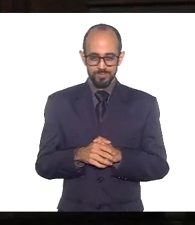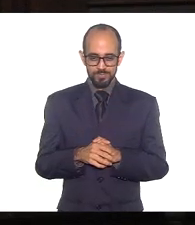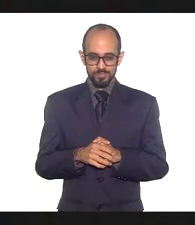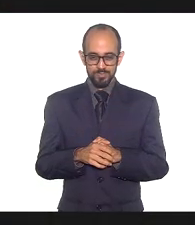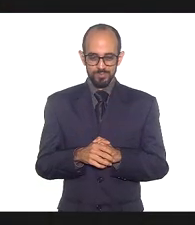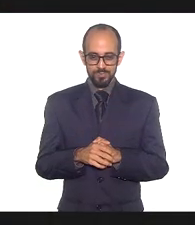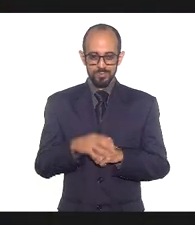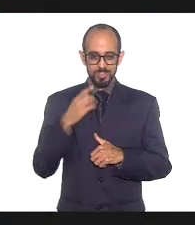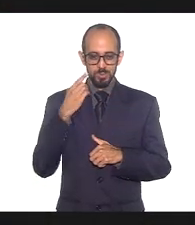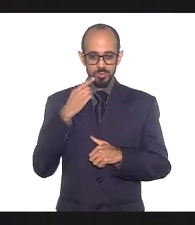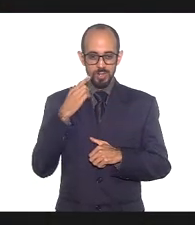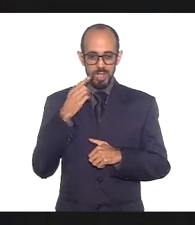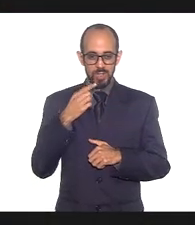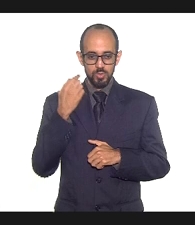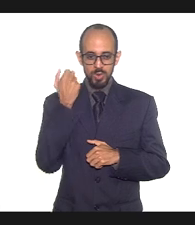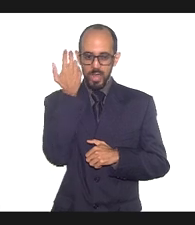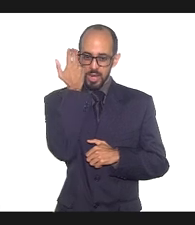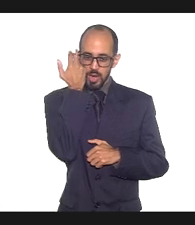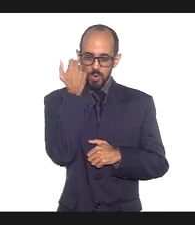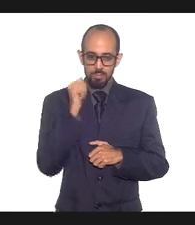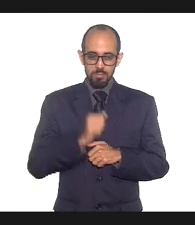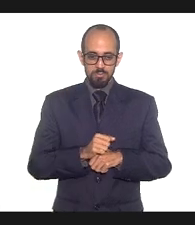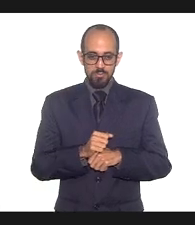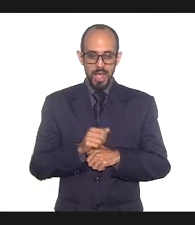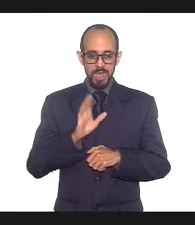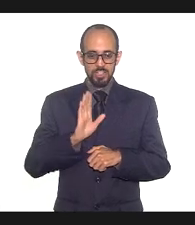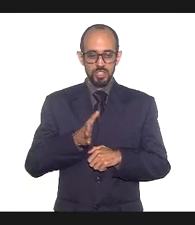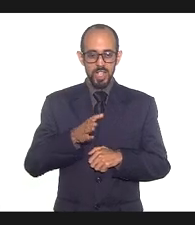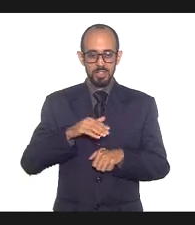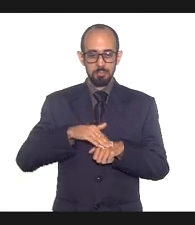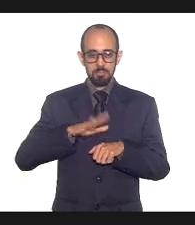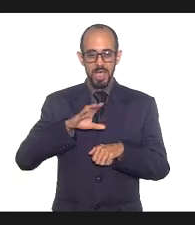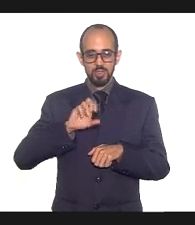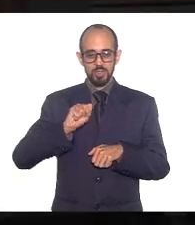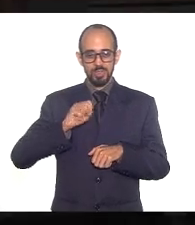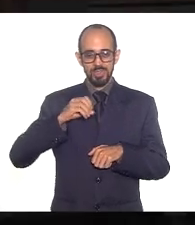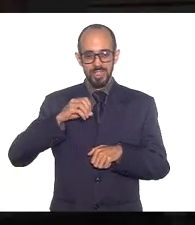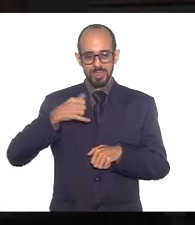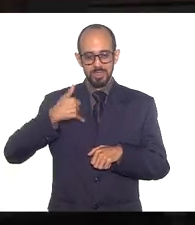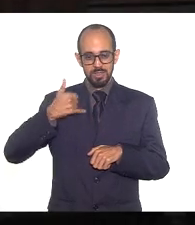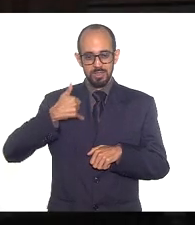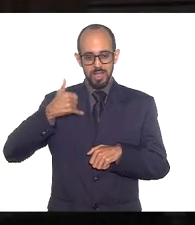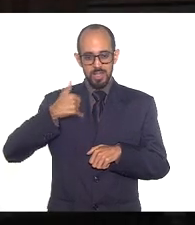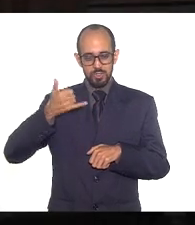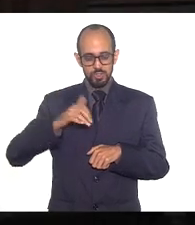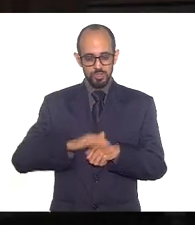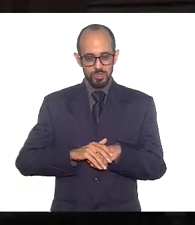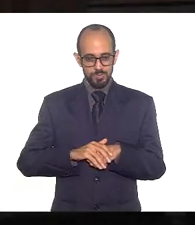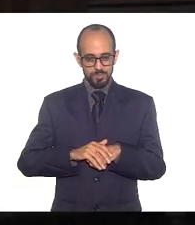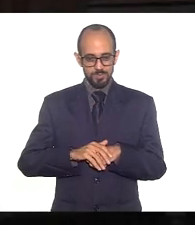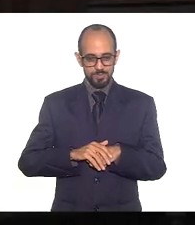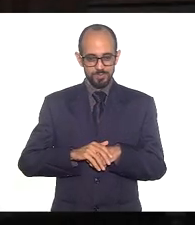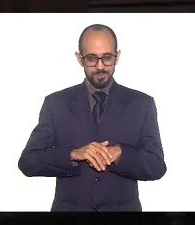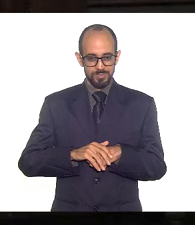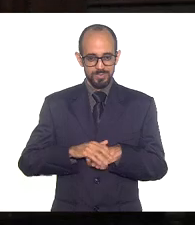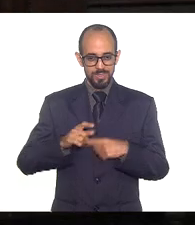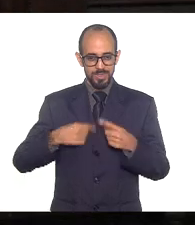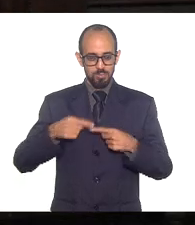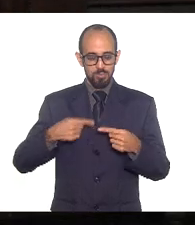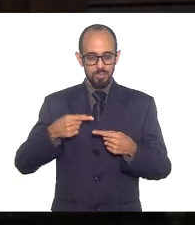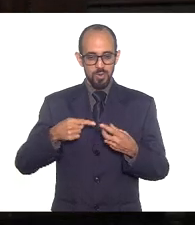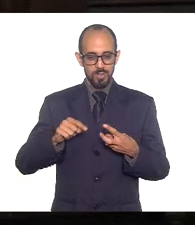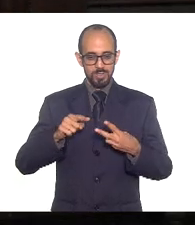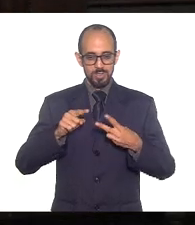Deputado hospitais Genário e na presidência vem o